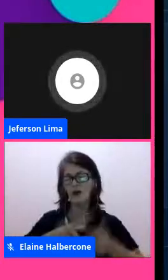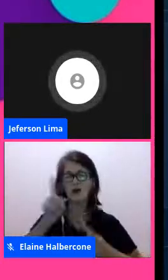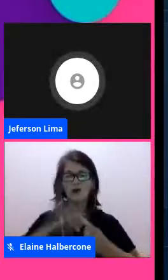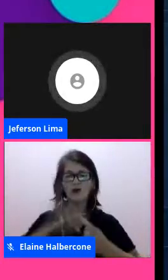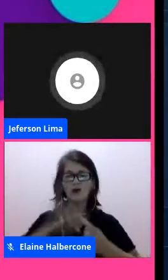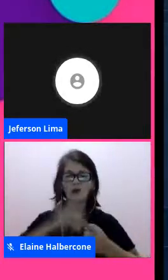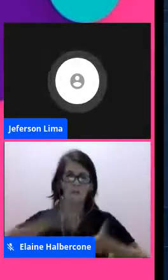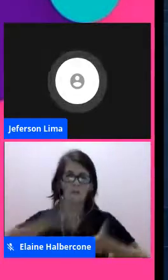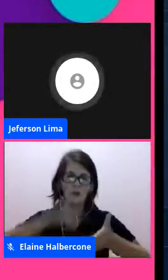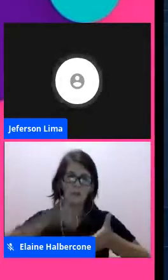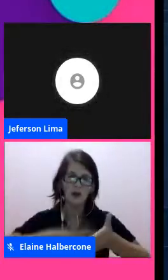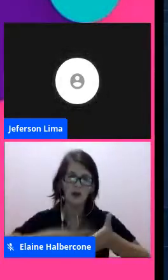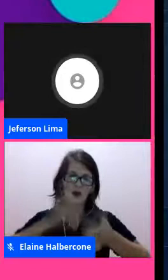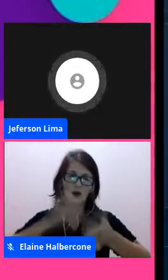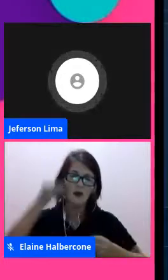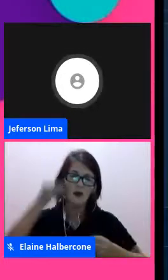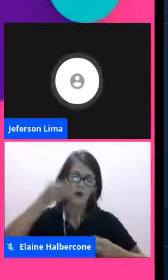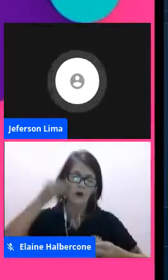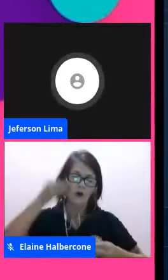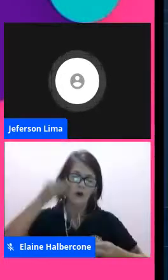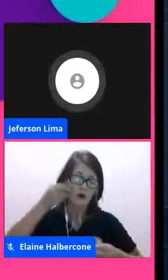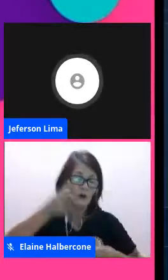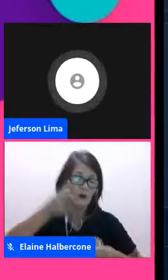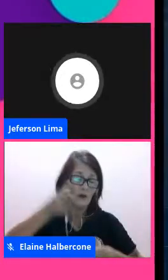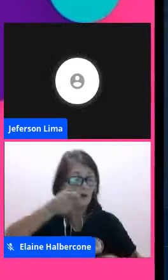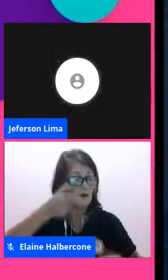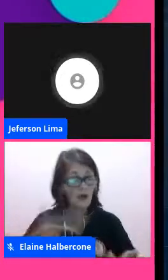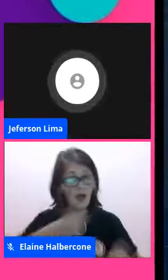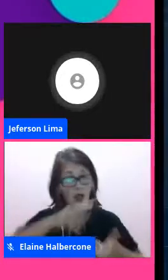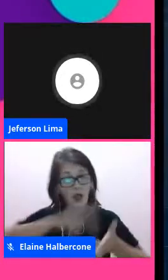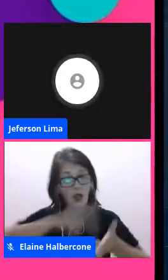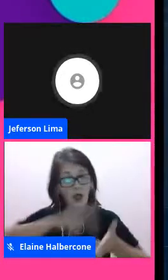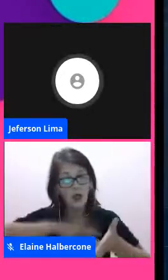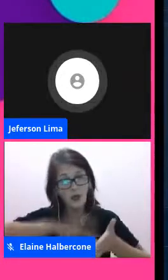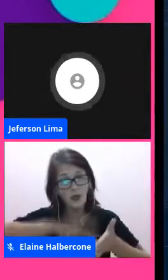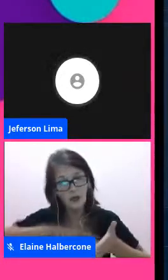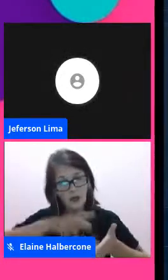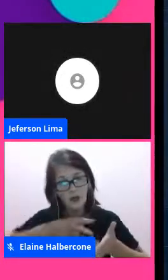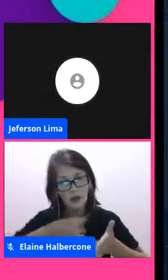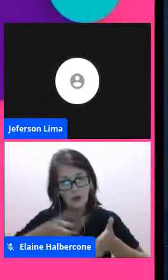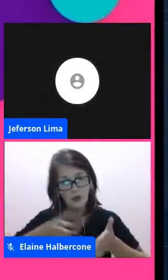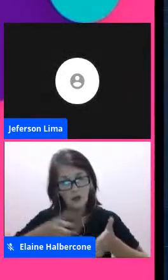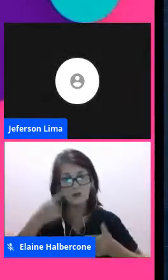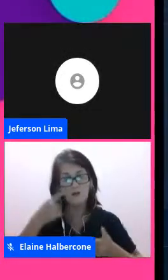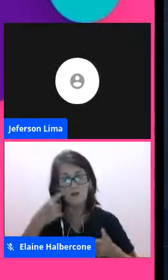E a gente pode testar isso aqui? Claro. Bora verificar aqui, ó. Leitura. Vamos lembrar nosso caminho lá.